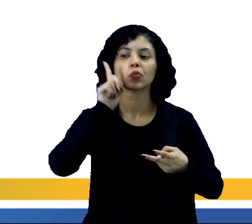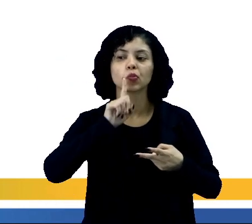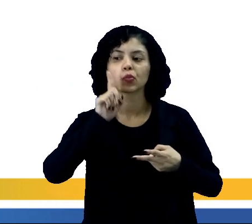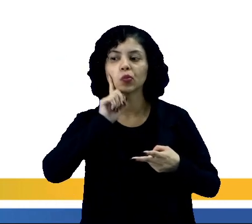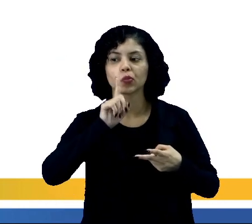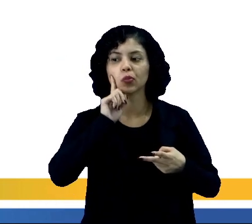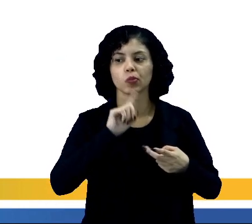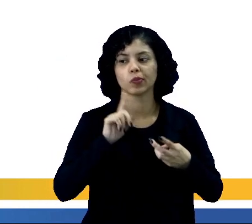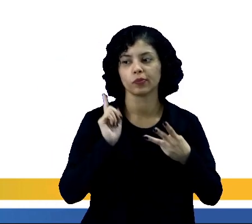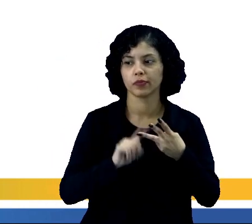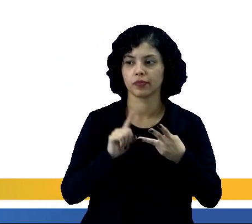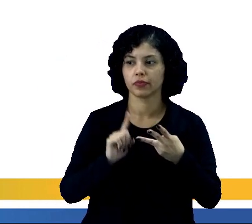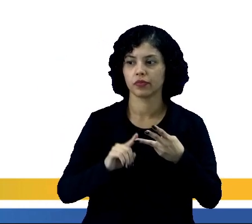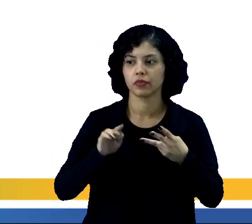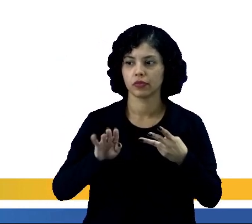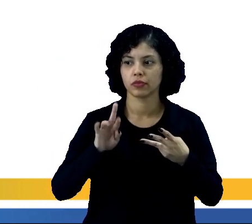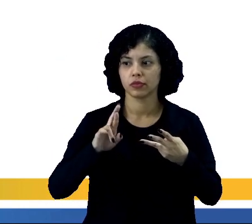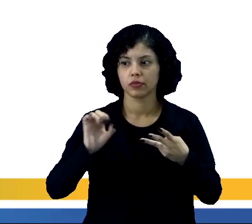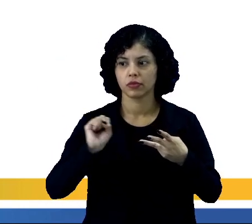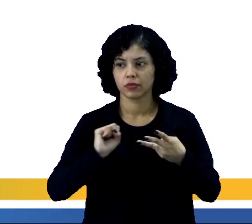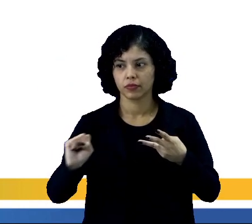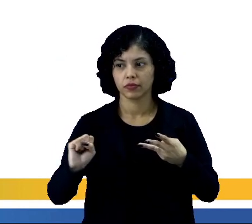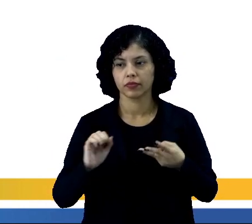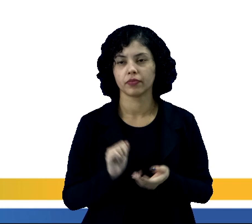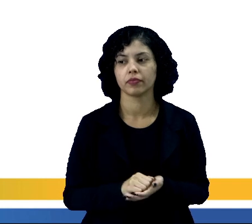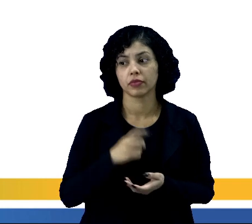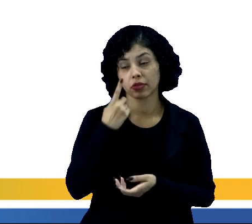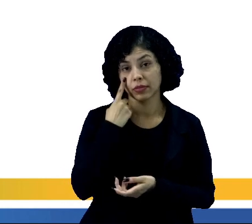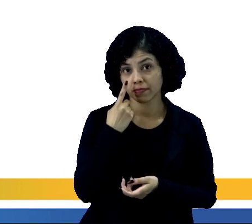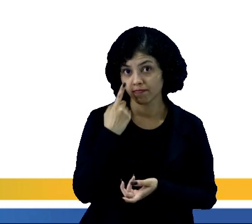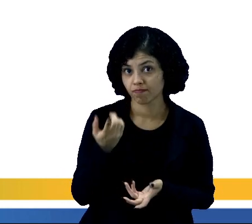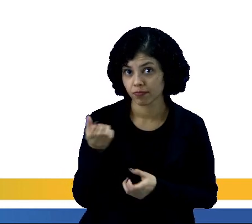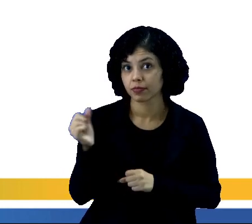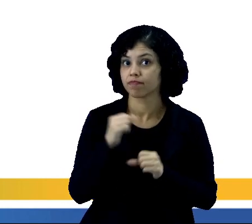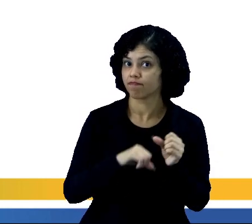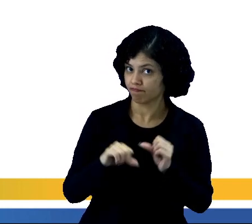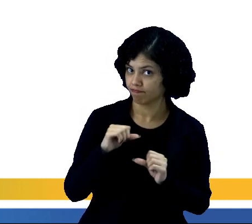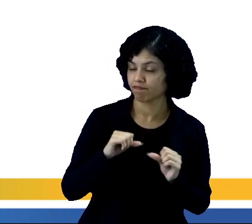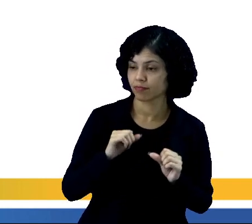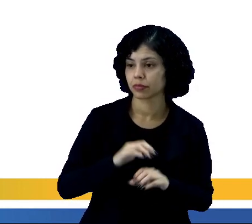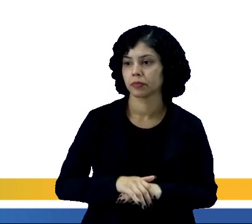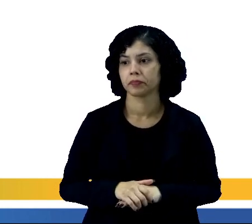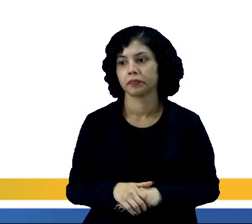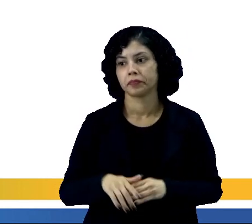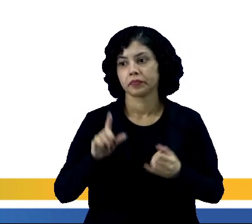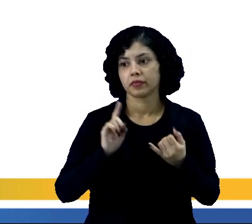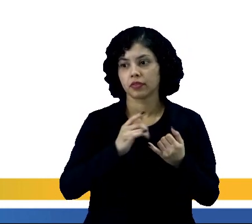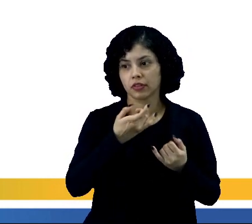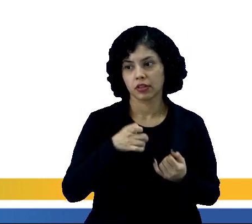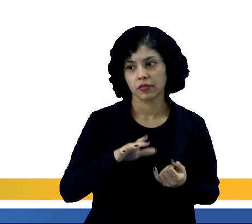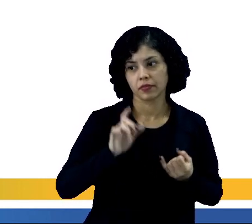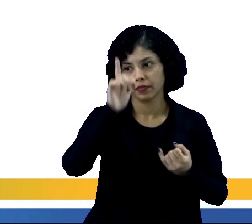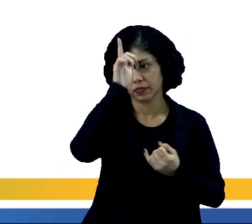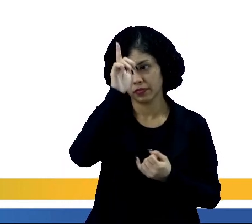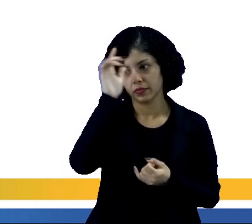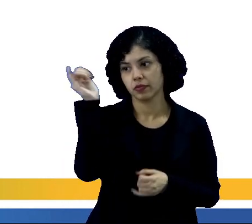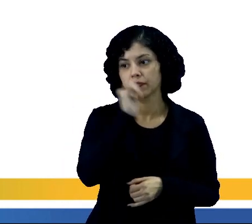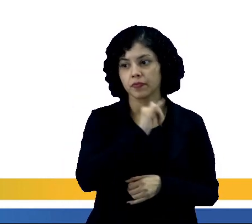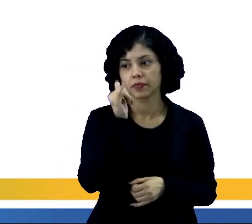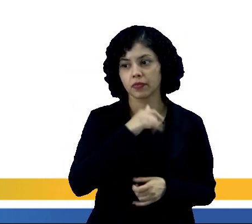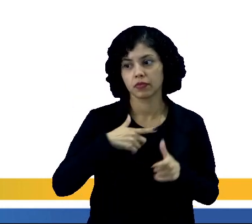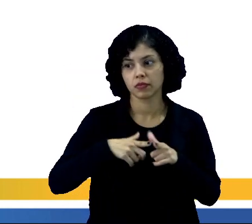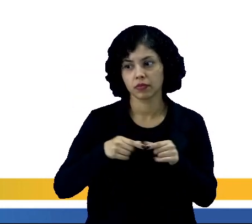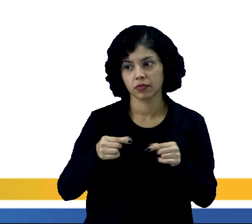Estados Unidos da América e a União Soviética. Você vê como é que a guerra muda, né? E o eixo a gente tem a Alemanha,